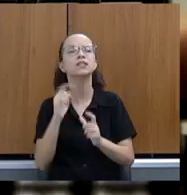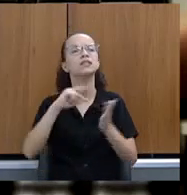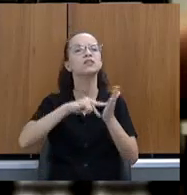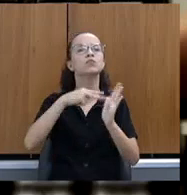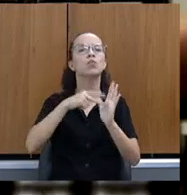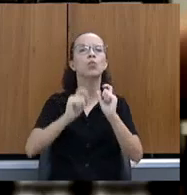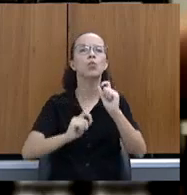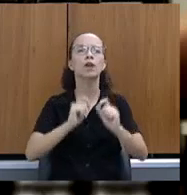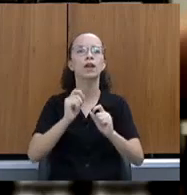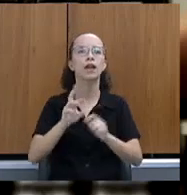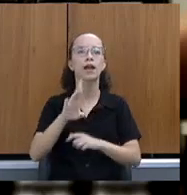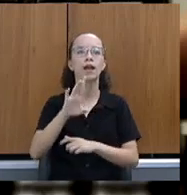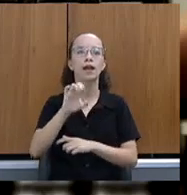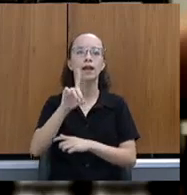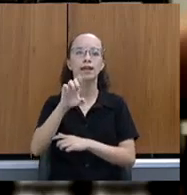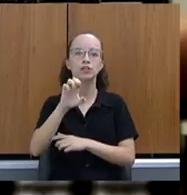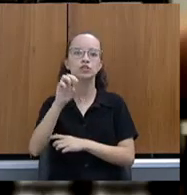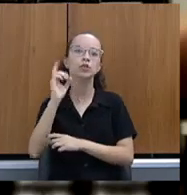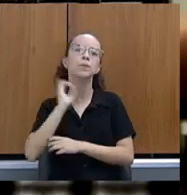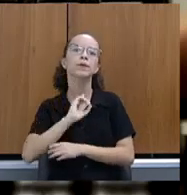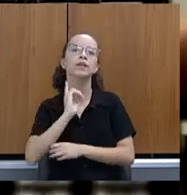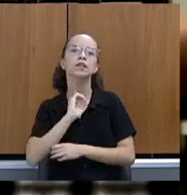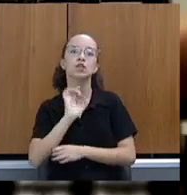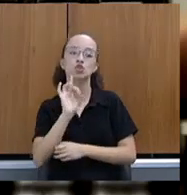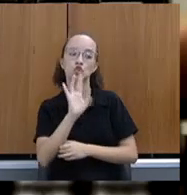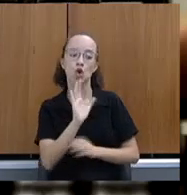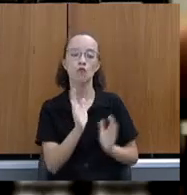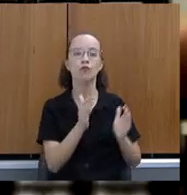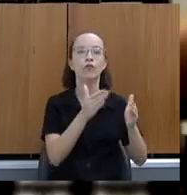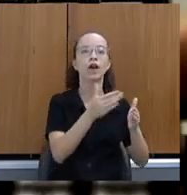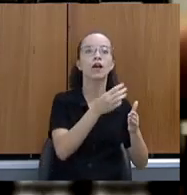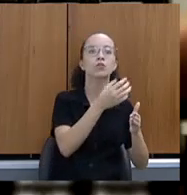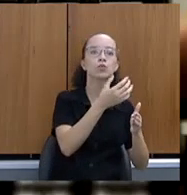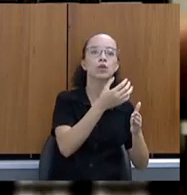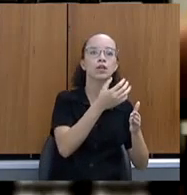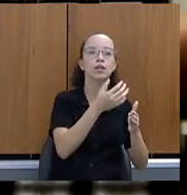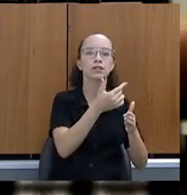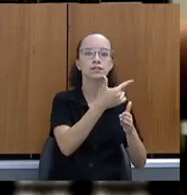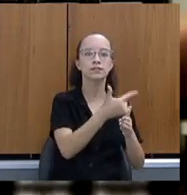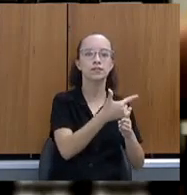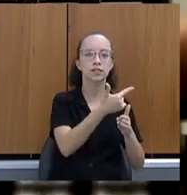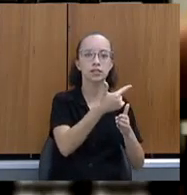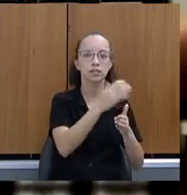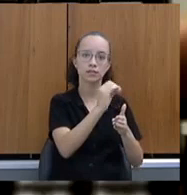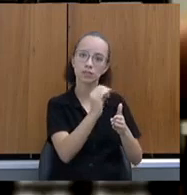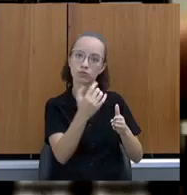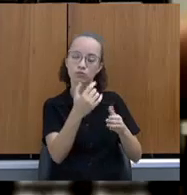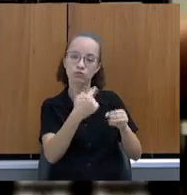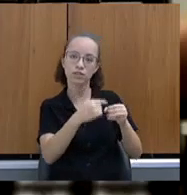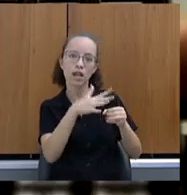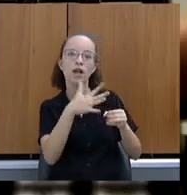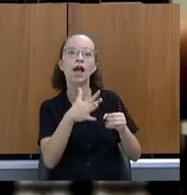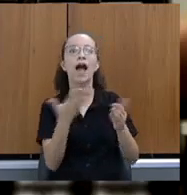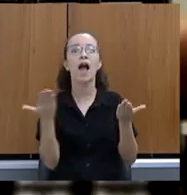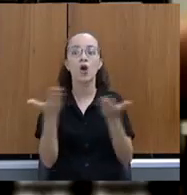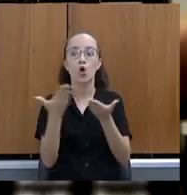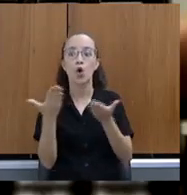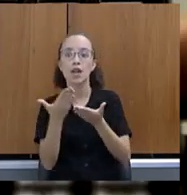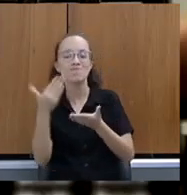que a Rede Minas ou antes restrita 160 municípios hoje ela tá chegando a 400 municípios